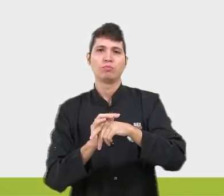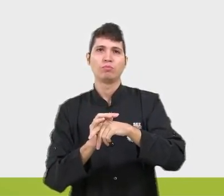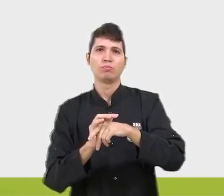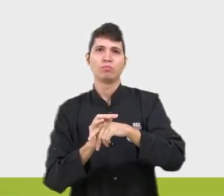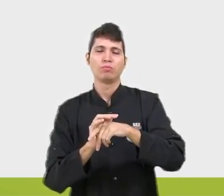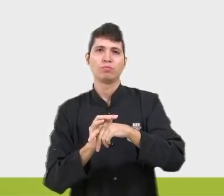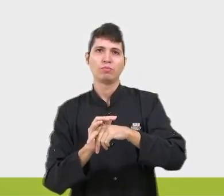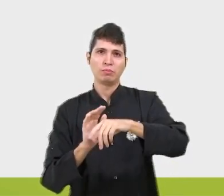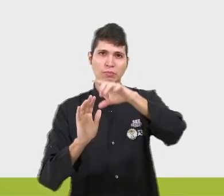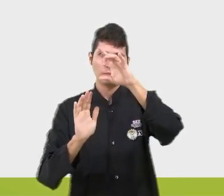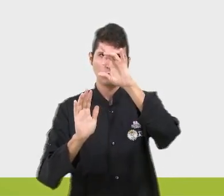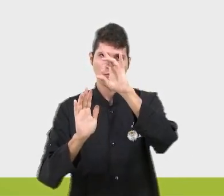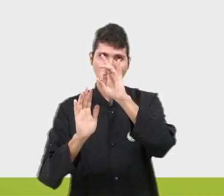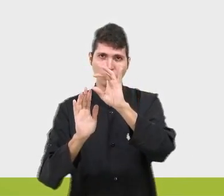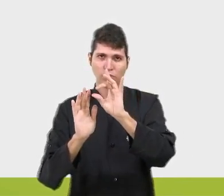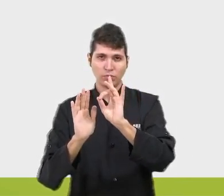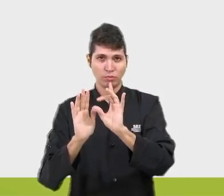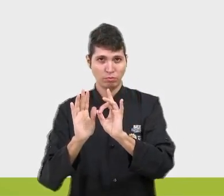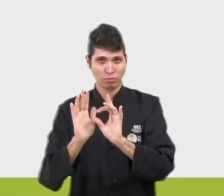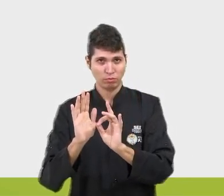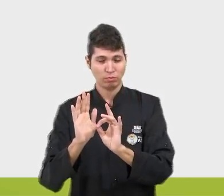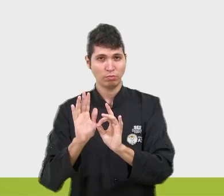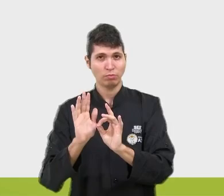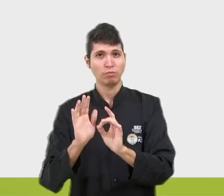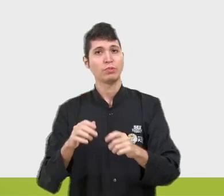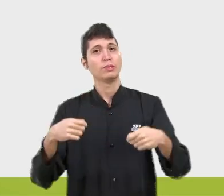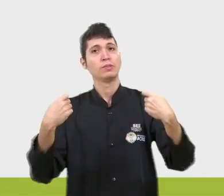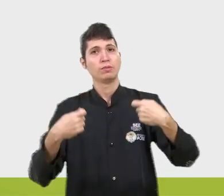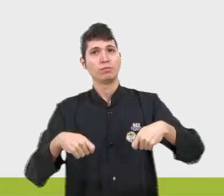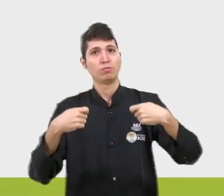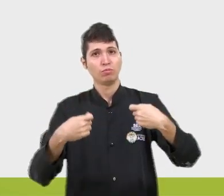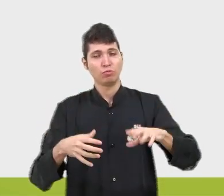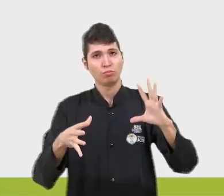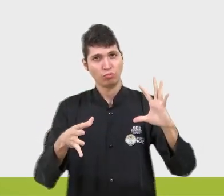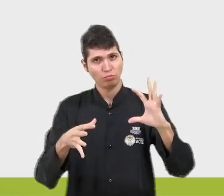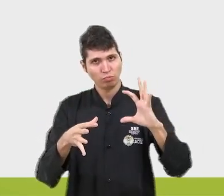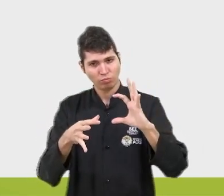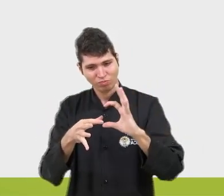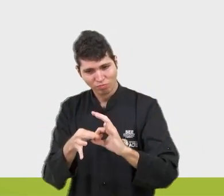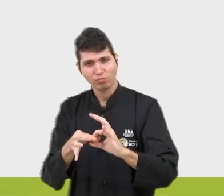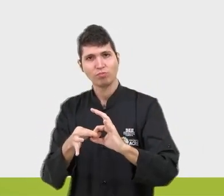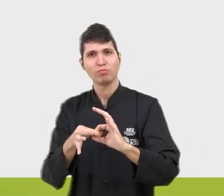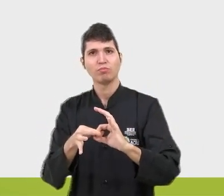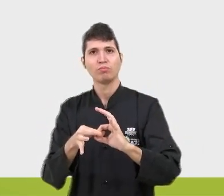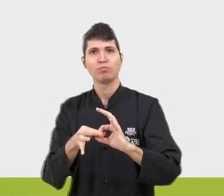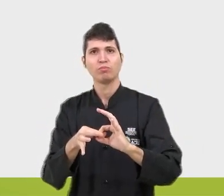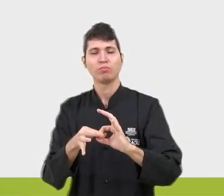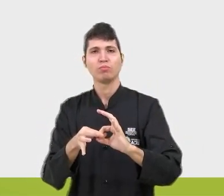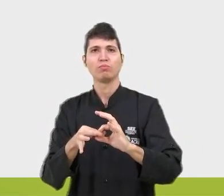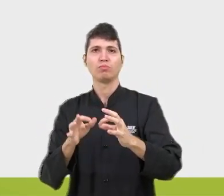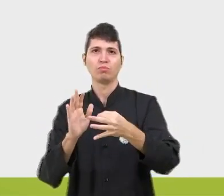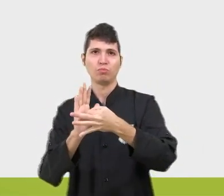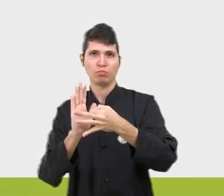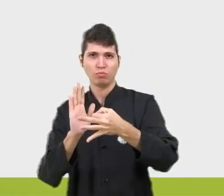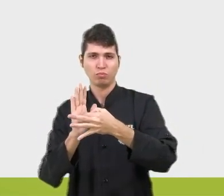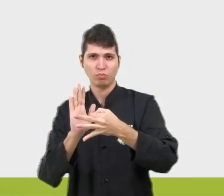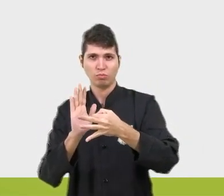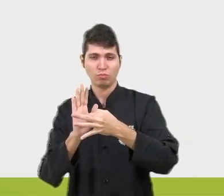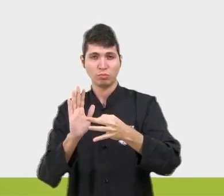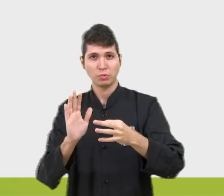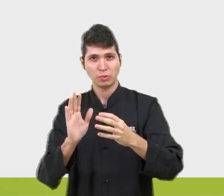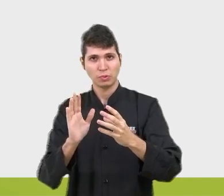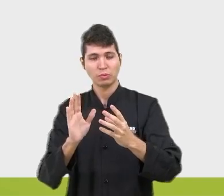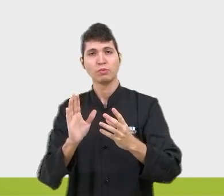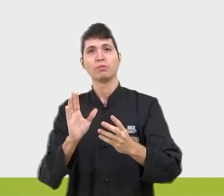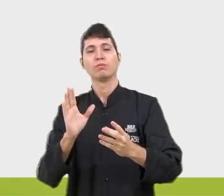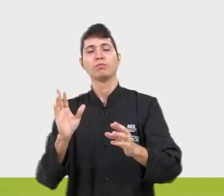um desses períodos, vai ter que ter um conectivo, né? Um operador argumentativo para fazer a